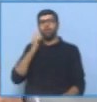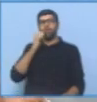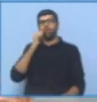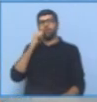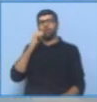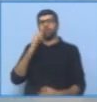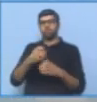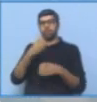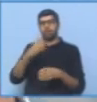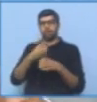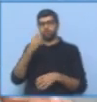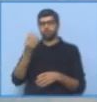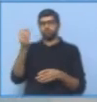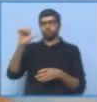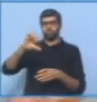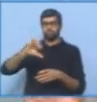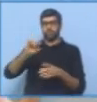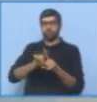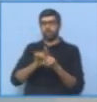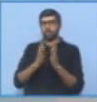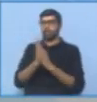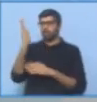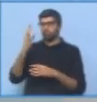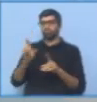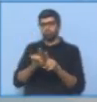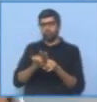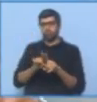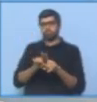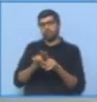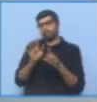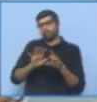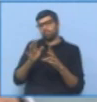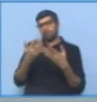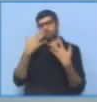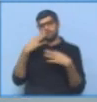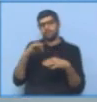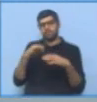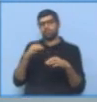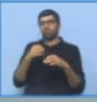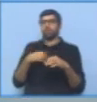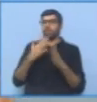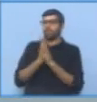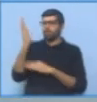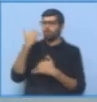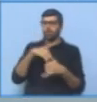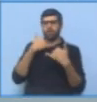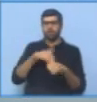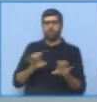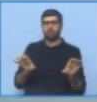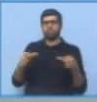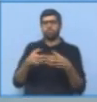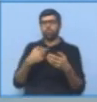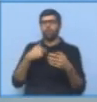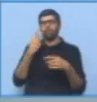que é colocado no cálice, que significa sobretudo Deus de uma maneira simplificada, mas Deus, a alegria, a comunhão, o encontro pleno da nossa